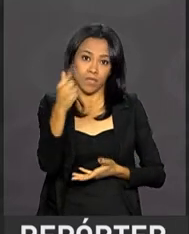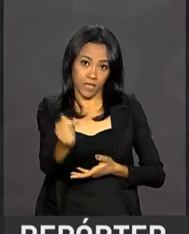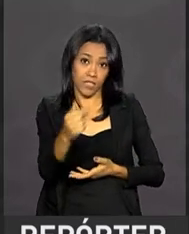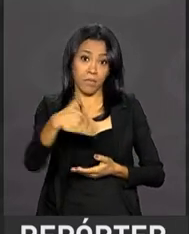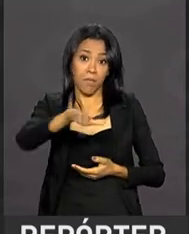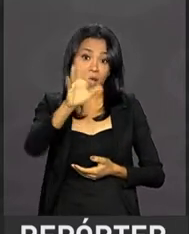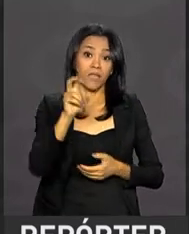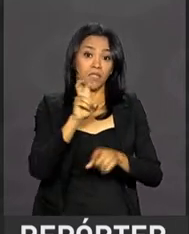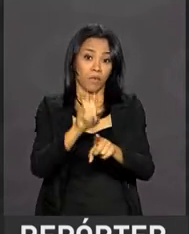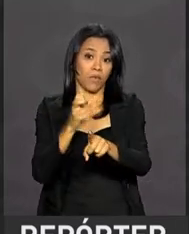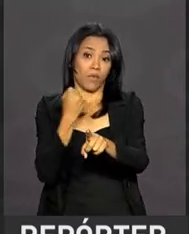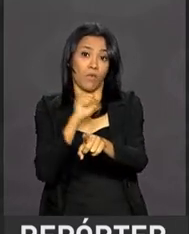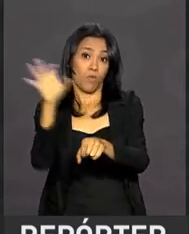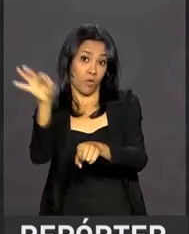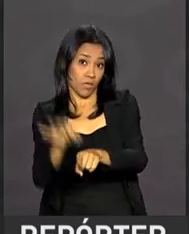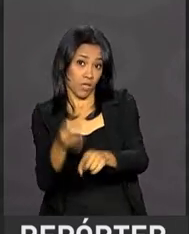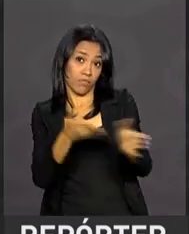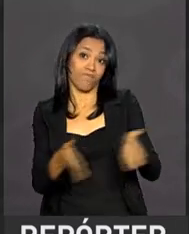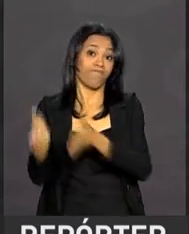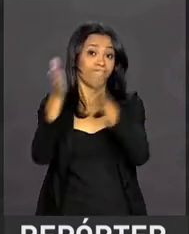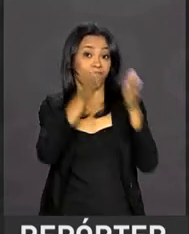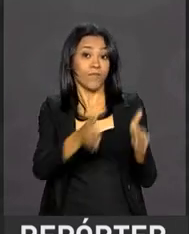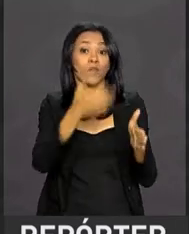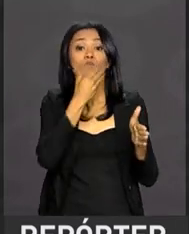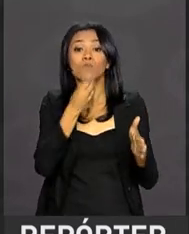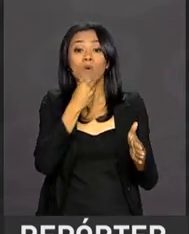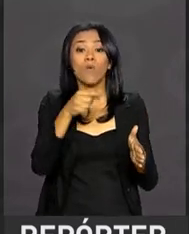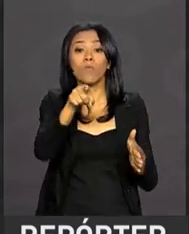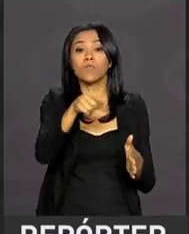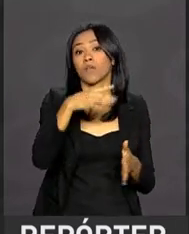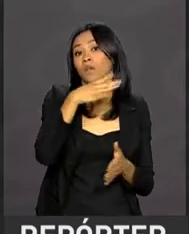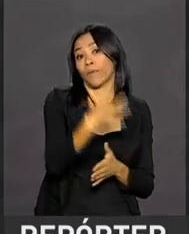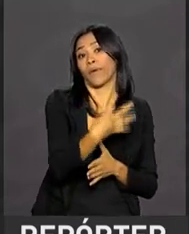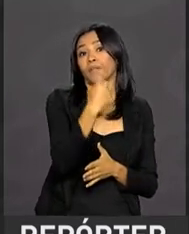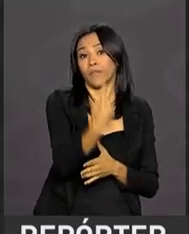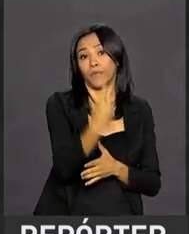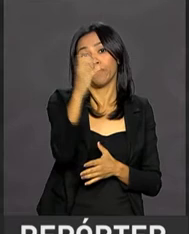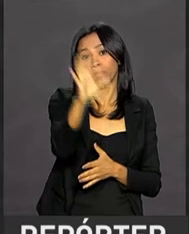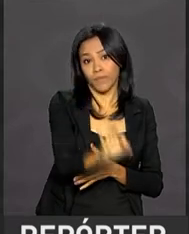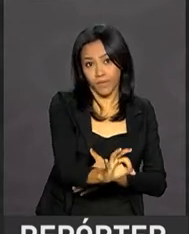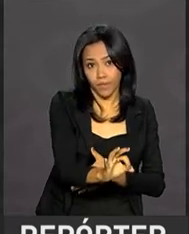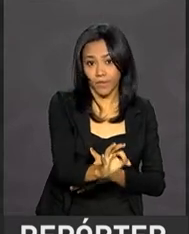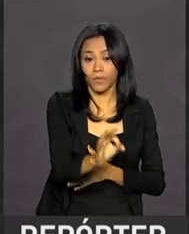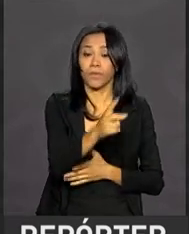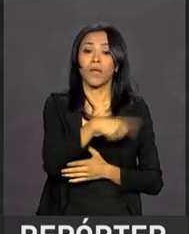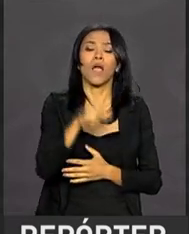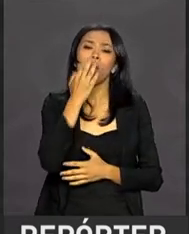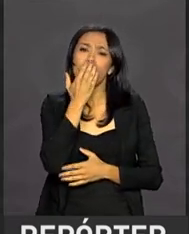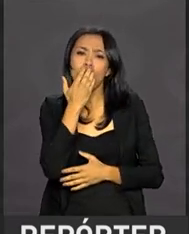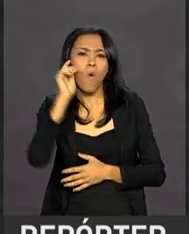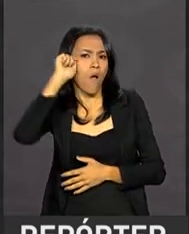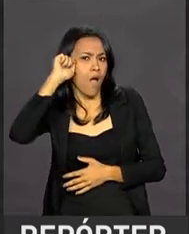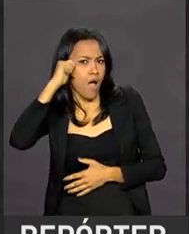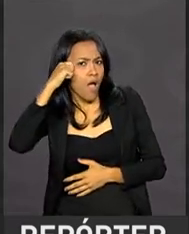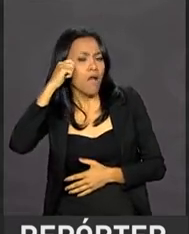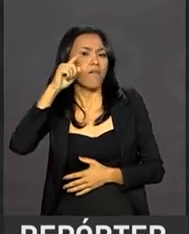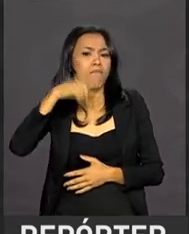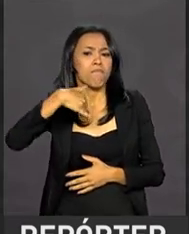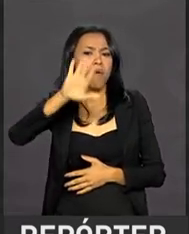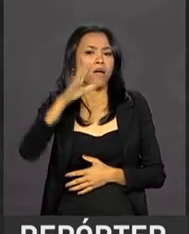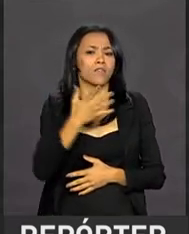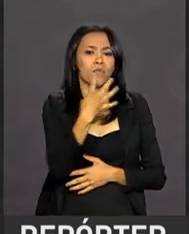58% os homens correspondem a cerca de 41% quanto à cor ou raça mais de